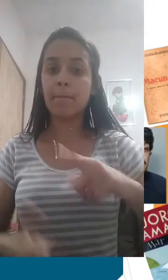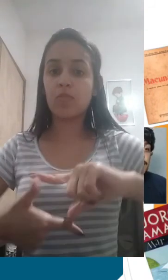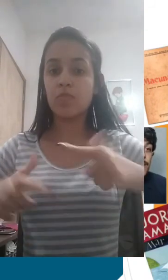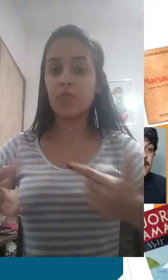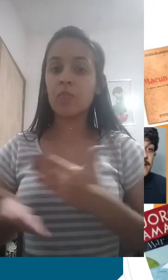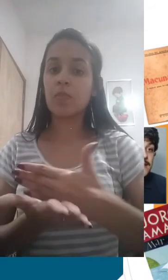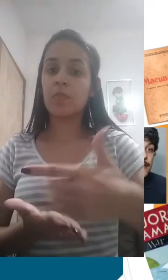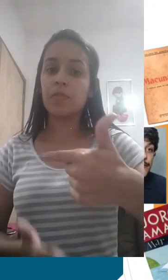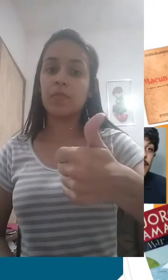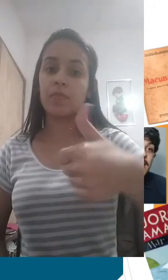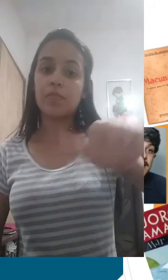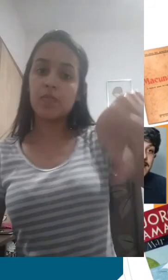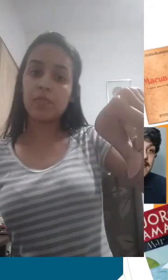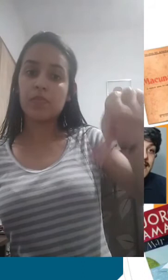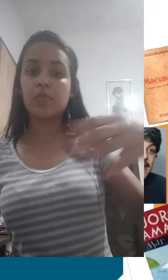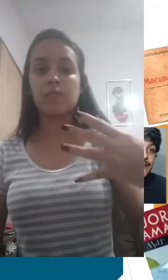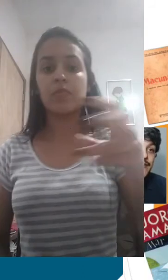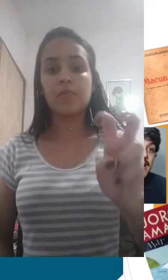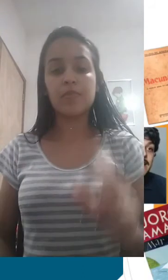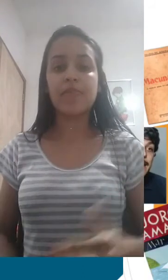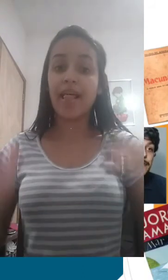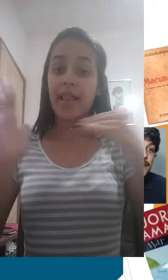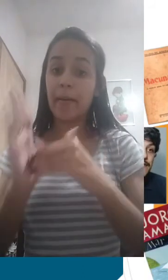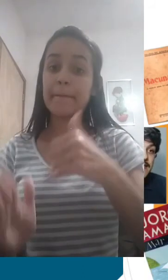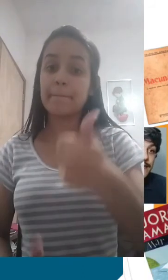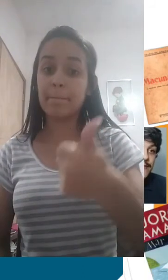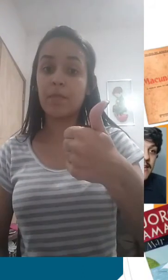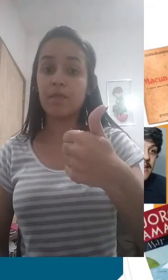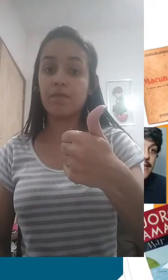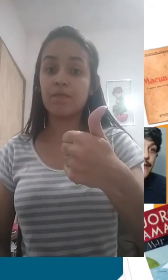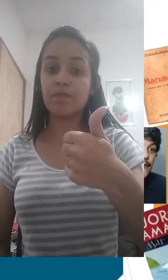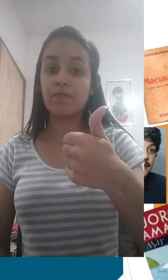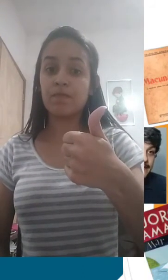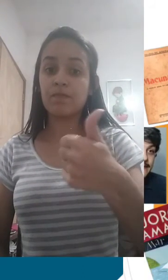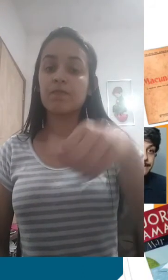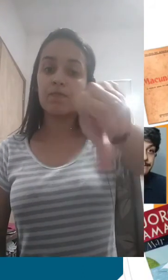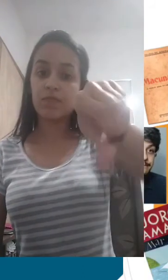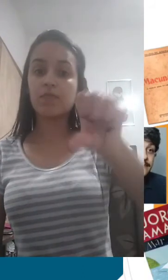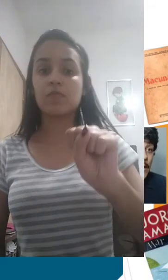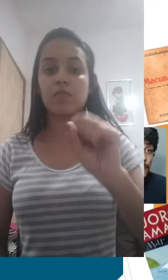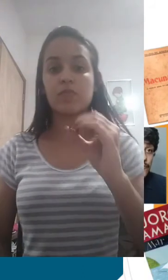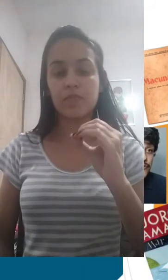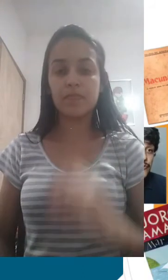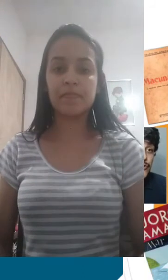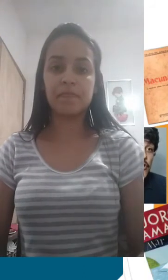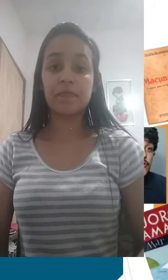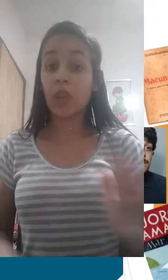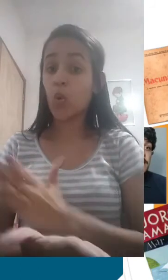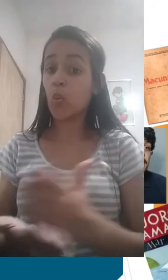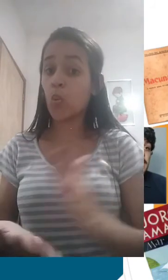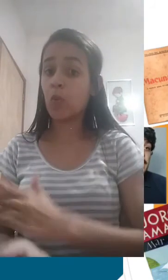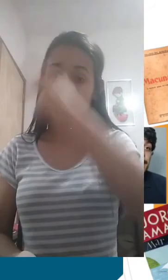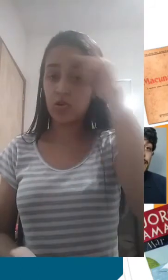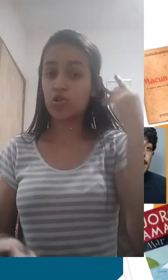1945 e se estende até 1980. Alguns estudiosos preferem apontar